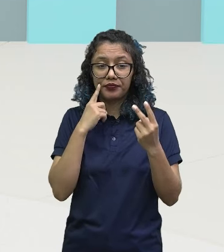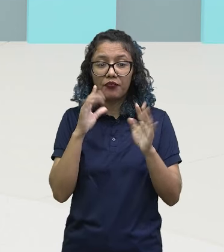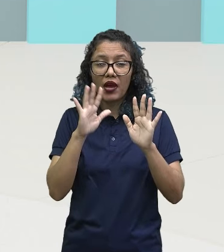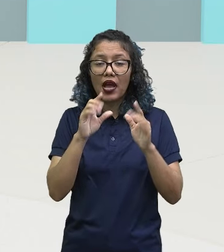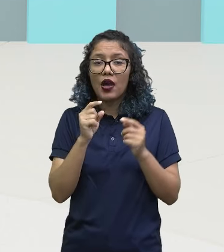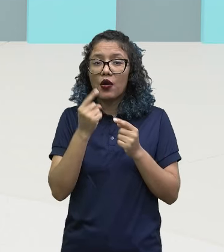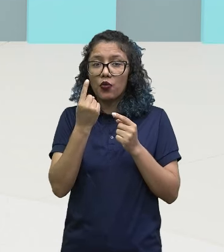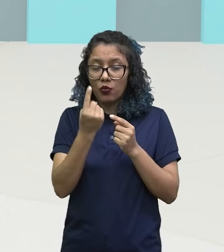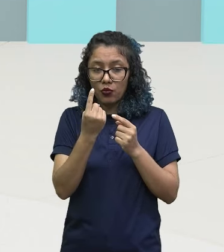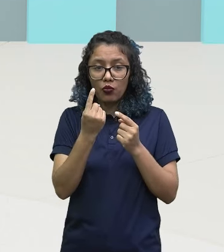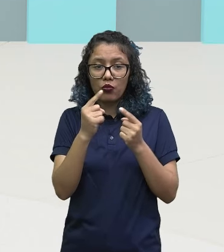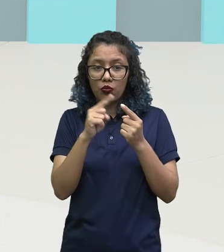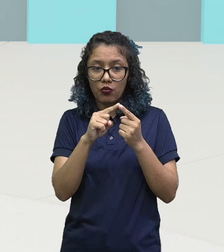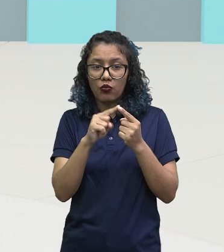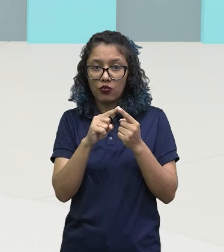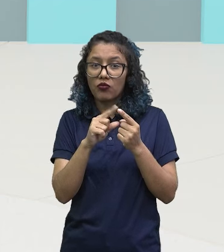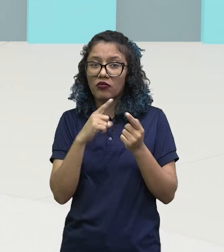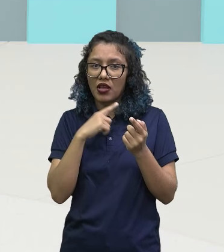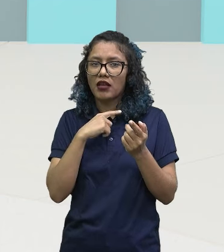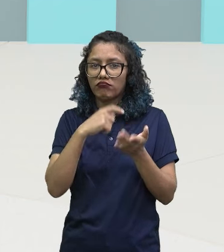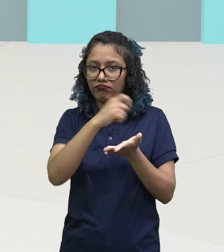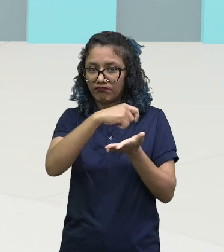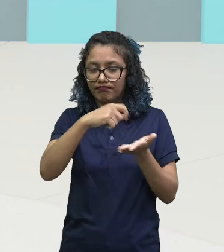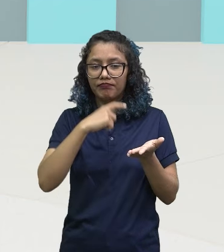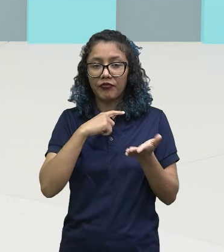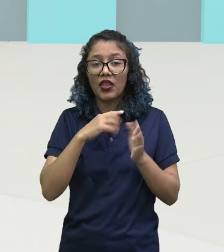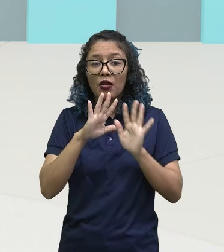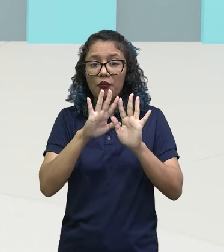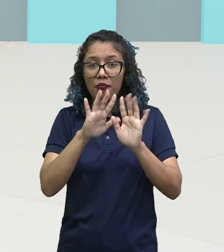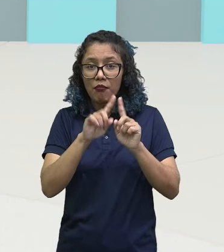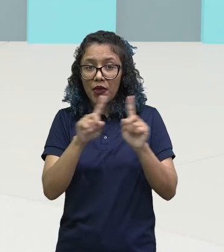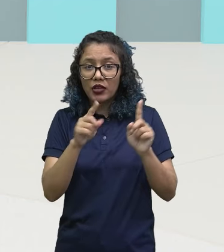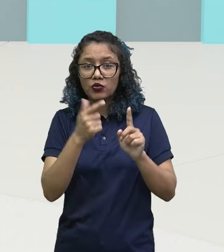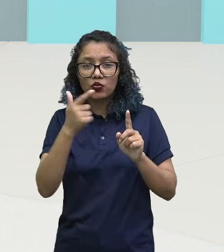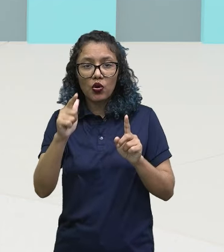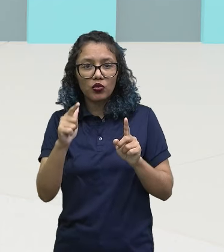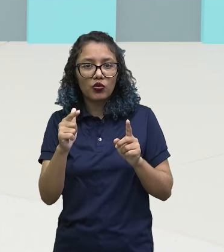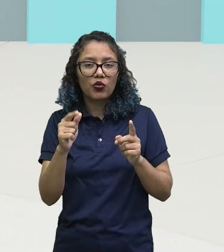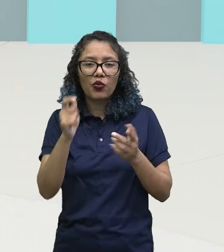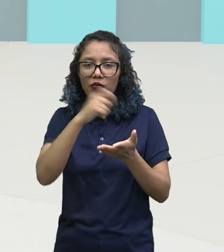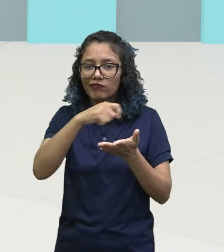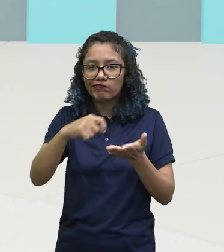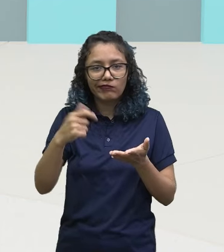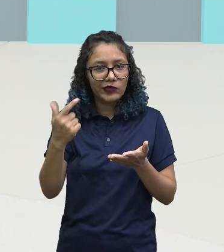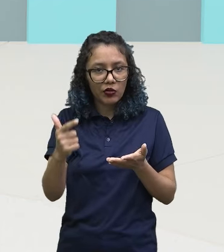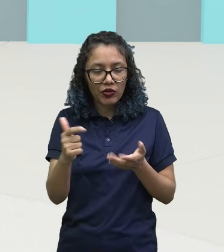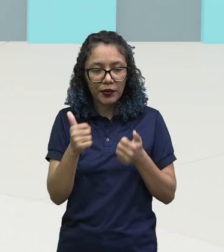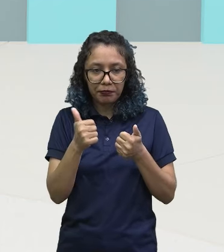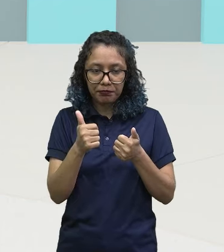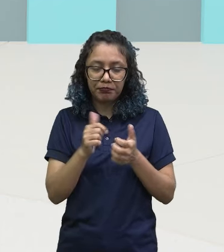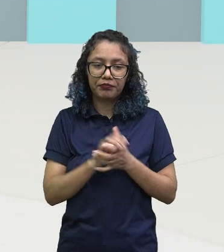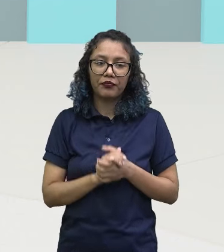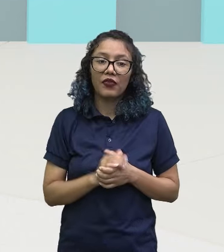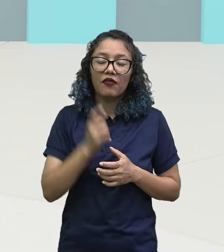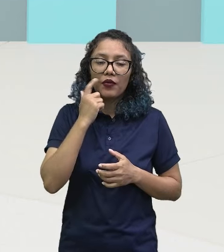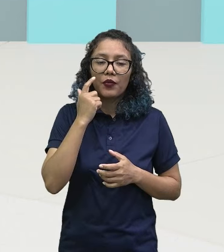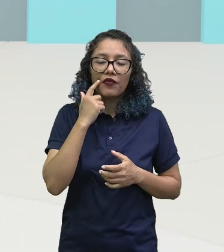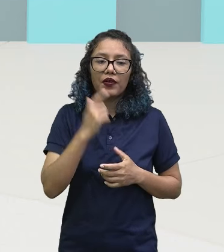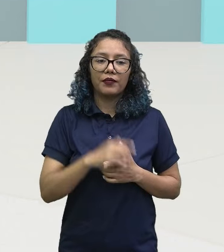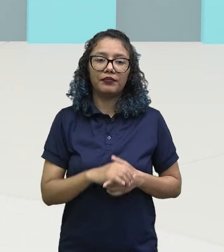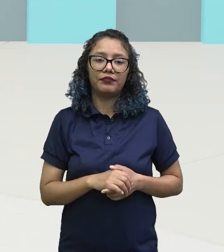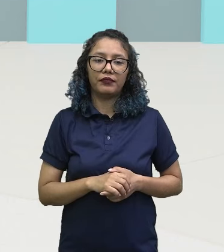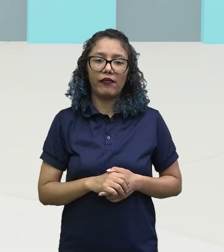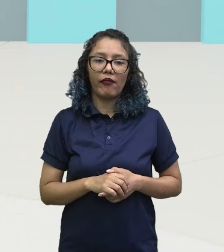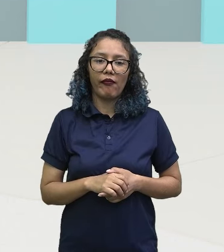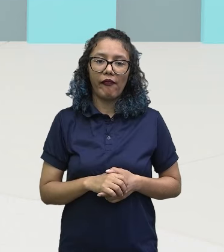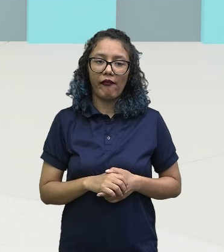e o outro não vai aparecer na escrita. Eita, confundiu tudo. Vamos entender o conceito e depois nós vamos entender por meio dos